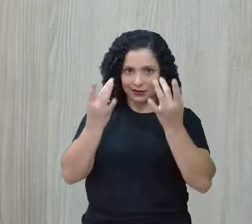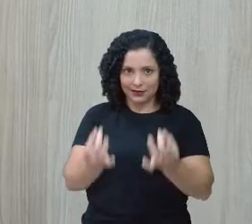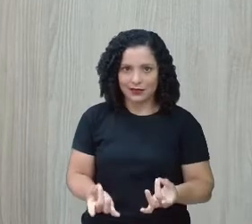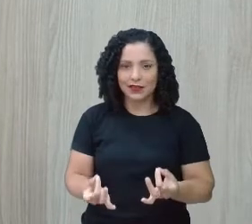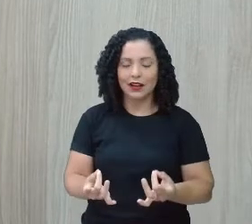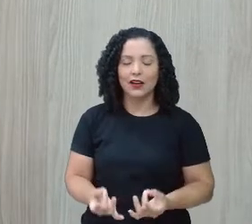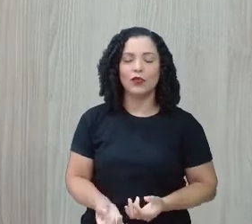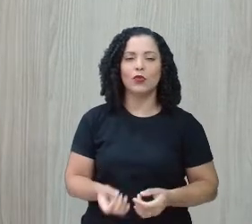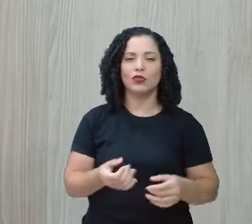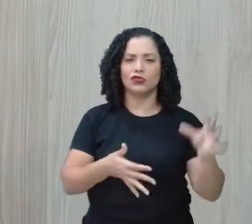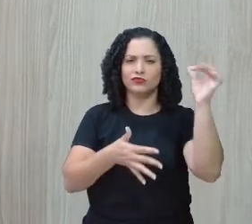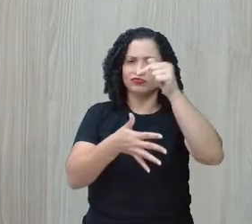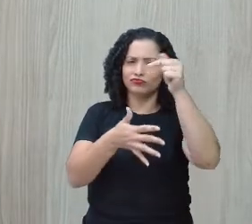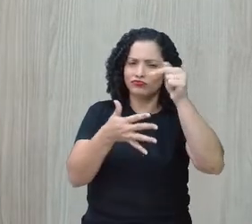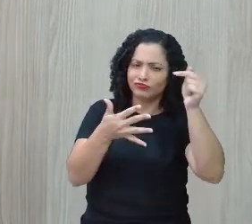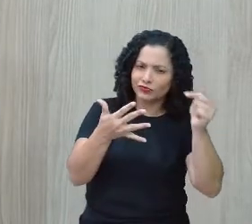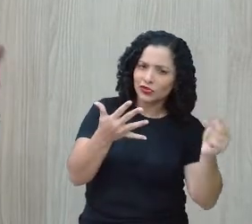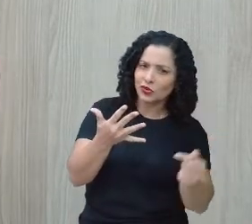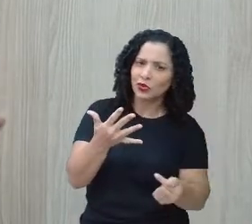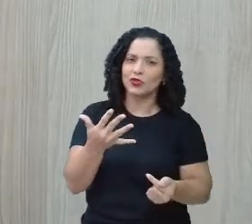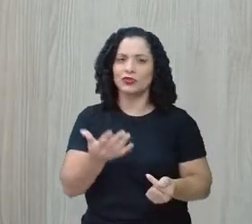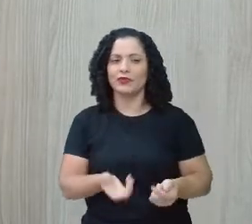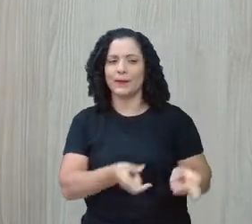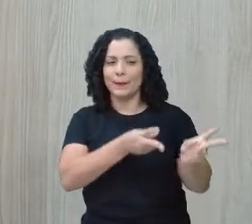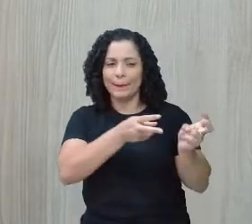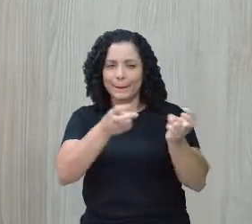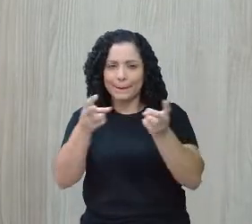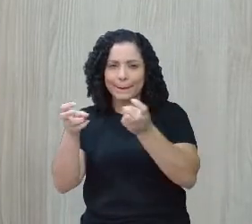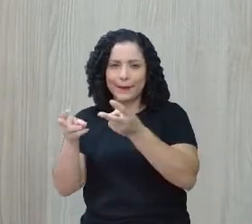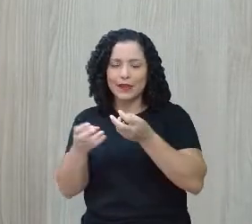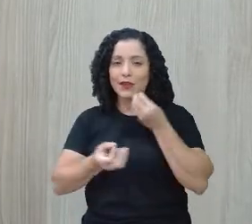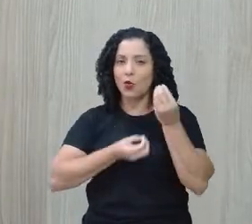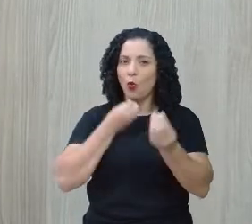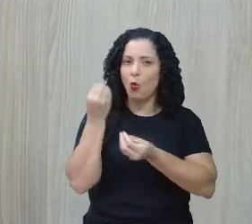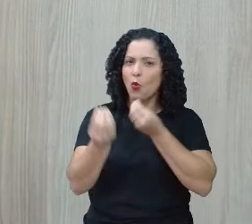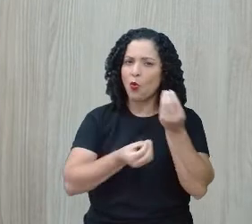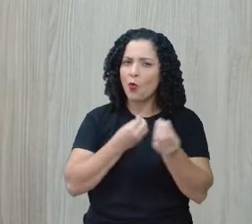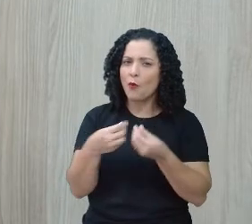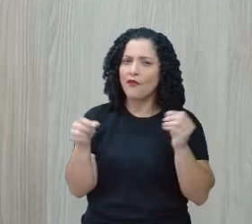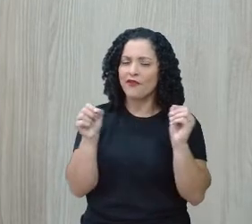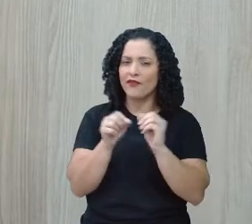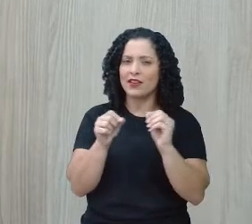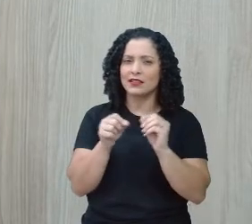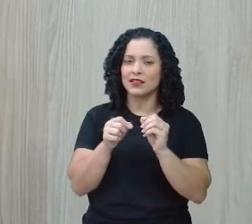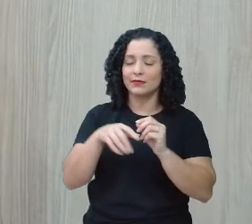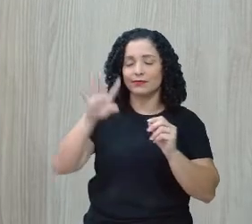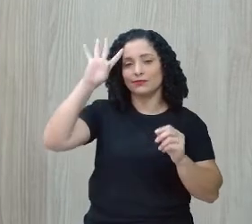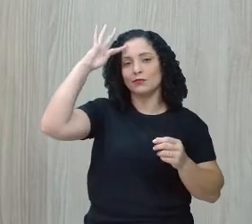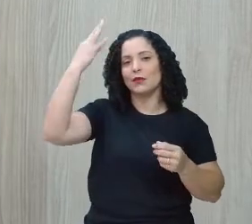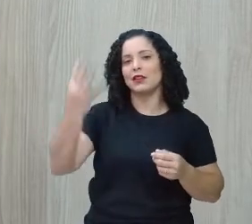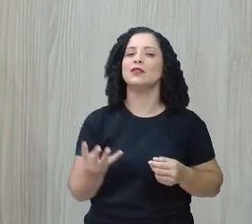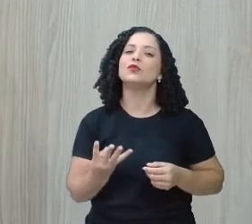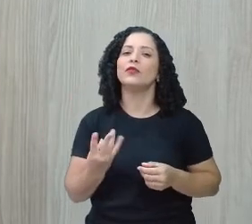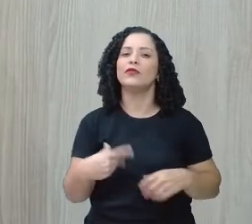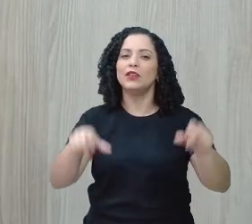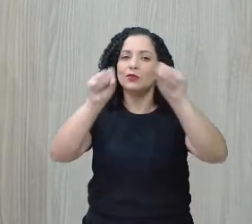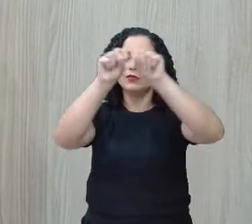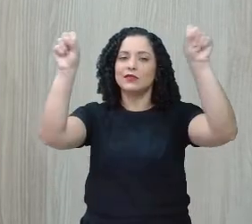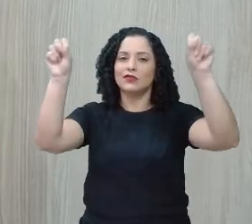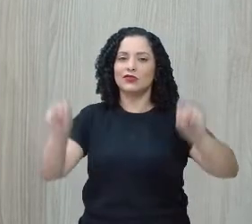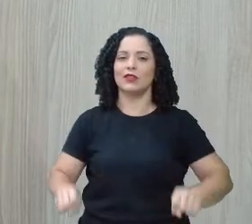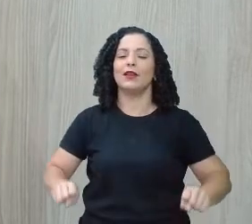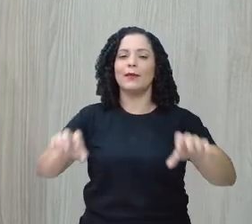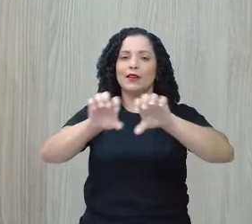algumas situações que a gente vai vivenciar e como a gente vai fazer para resolver um sistema de